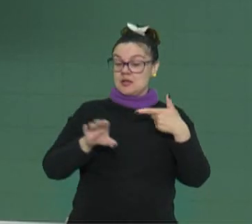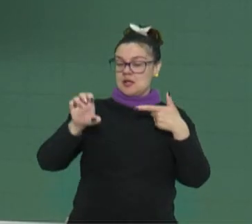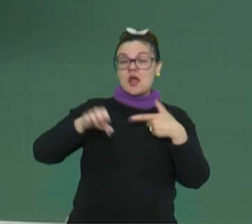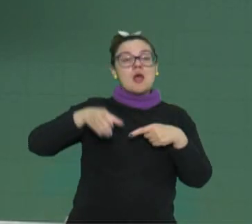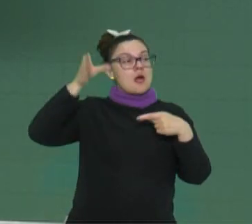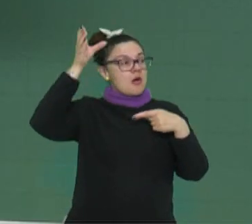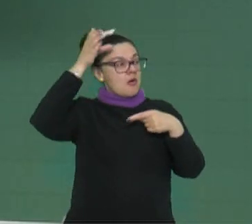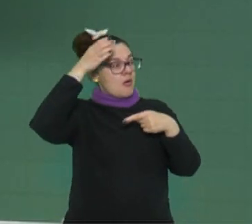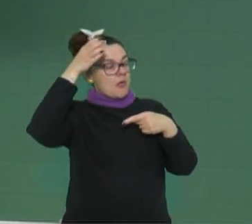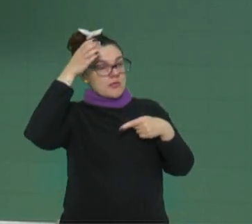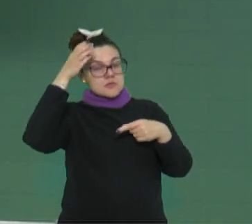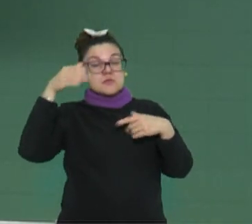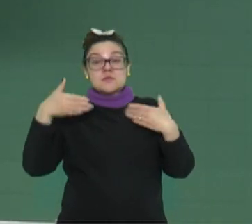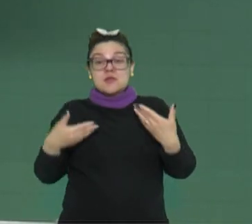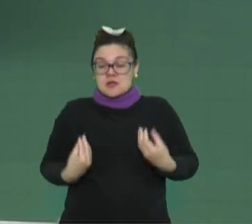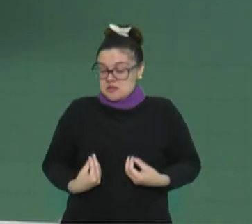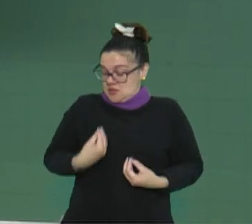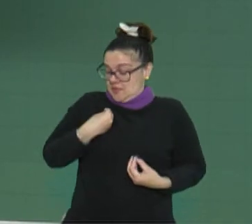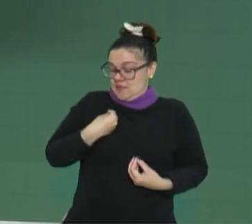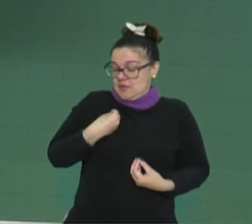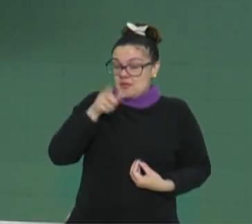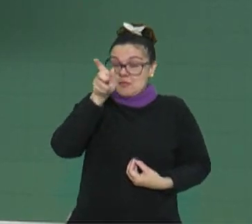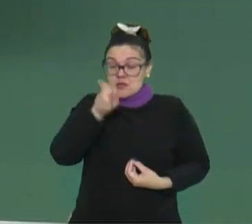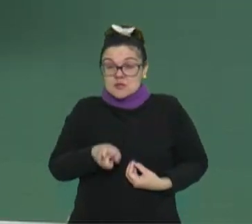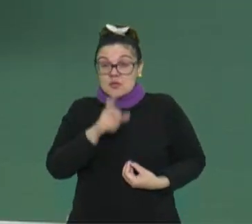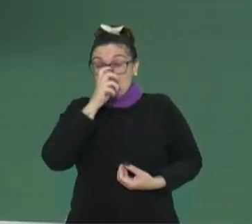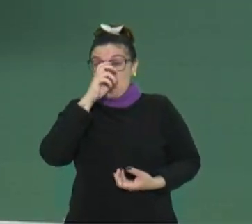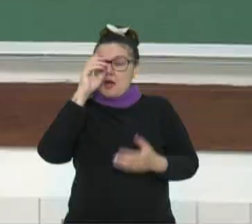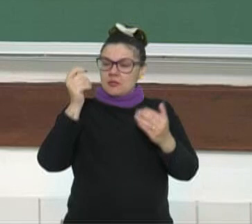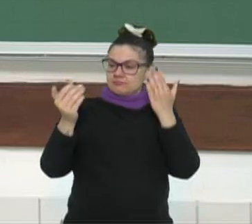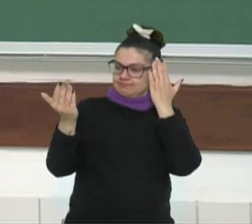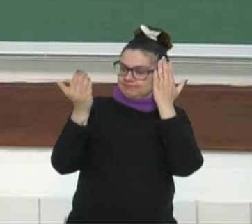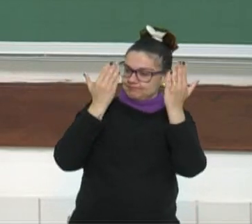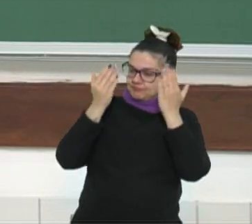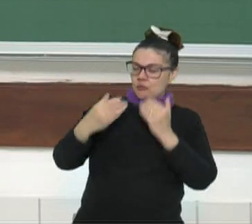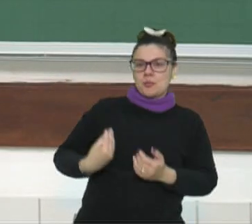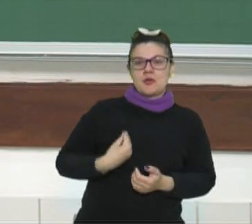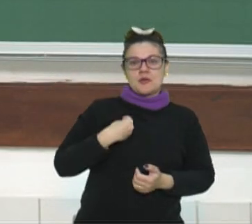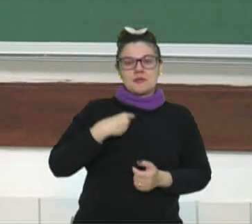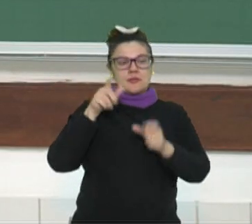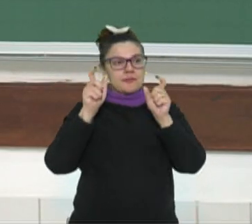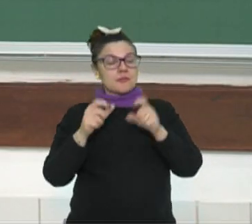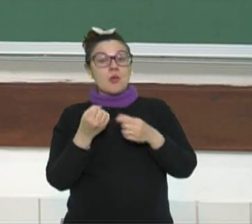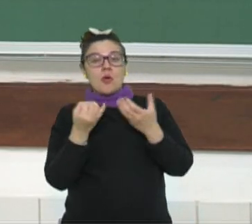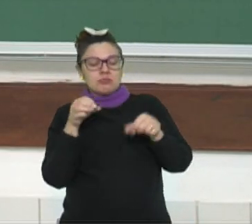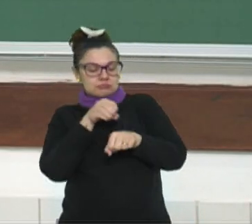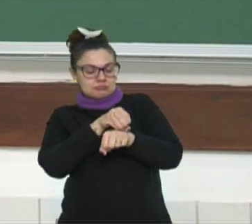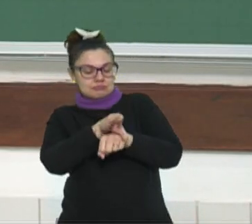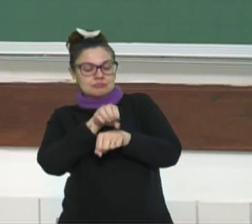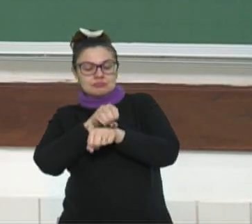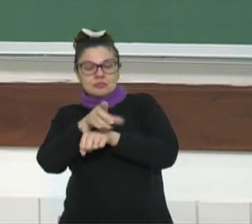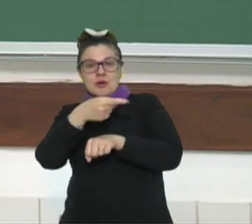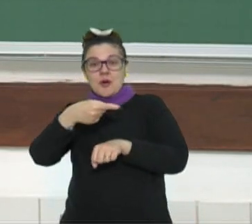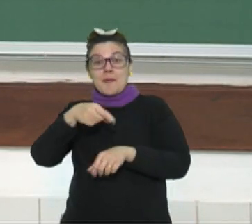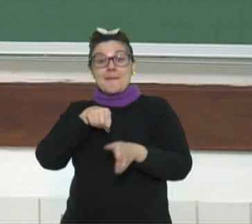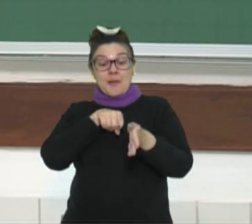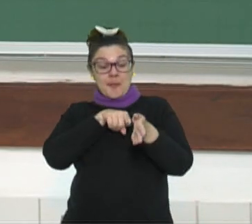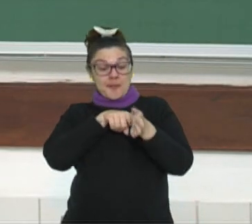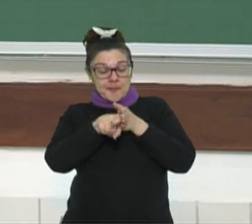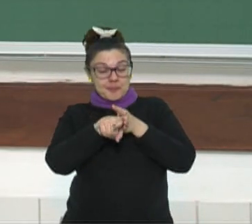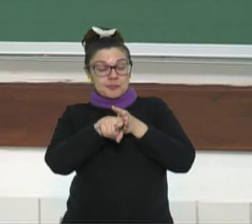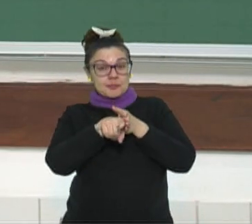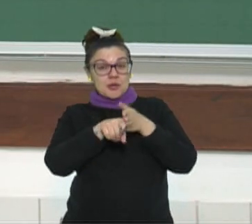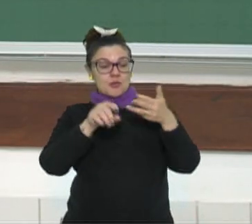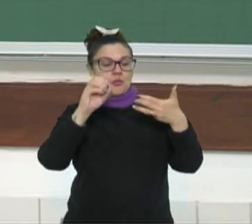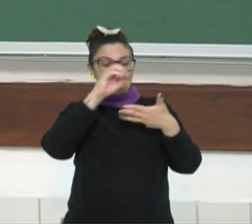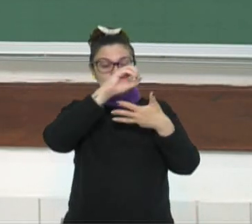ou seja, uma reflexão sobre o que é a vida humana. Então, essas são algumas pistas para que uma questão do Enem,